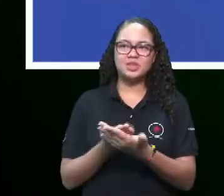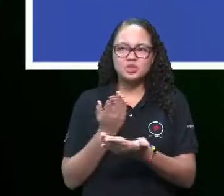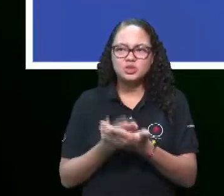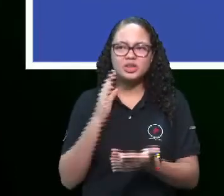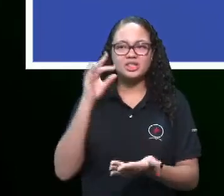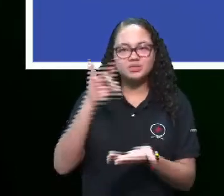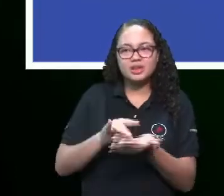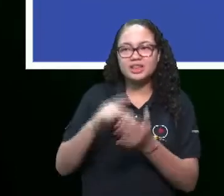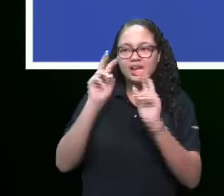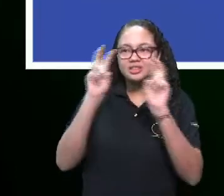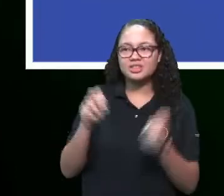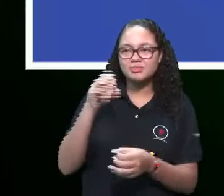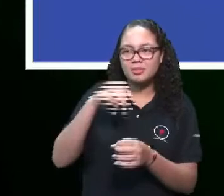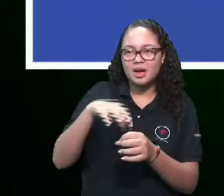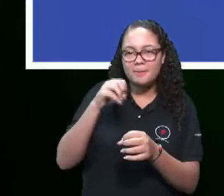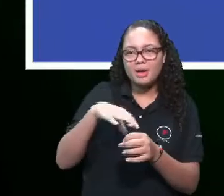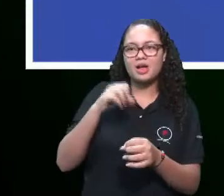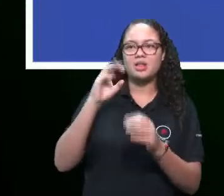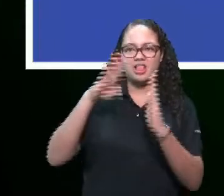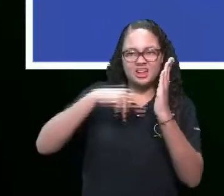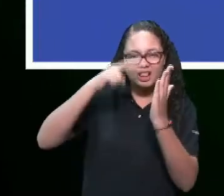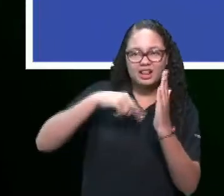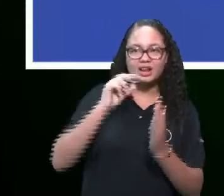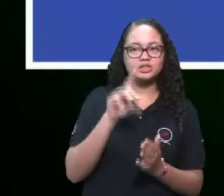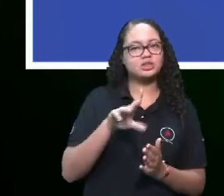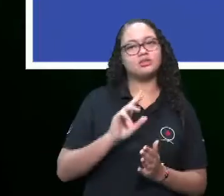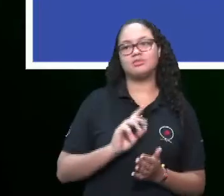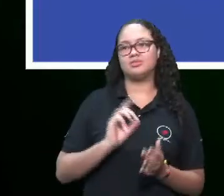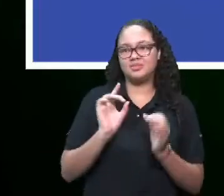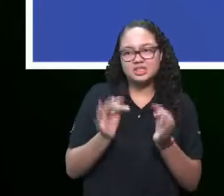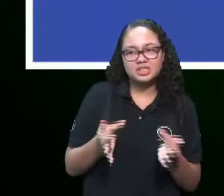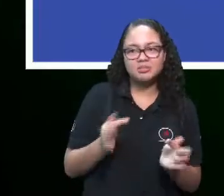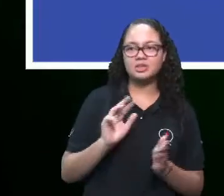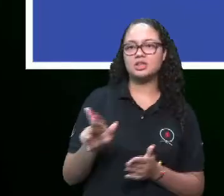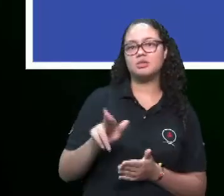verdade. Não é dar aquela lidinha, não. E aí,